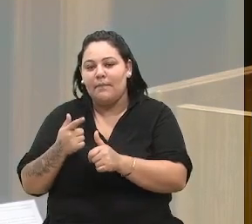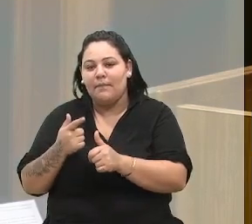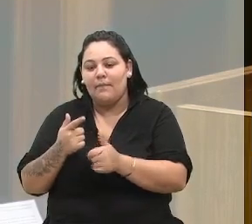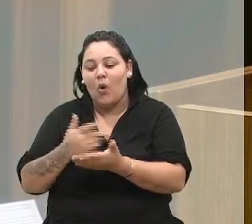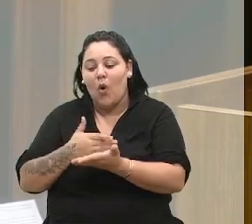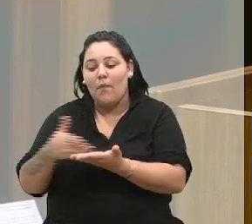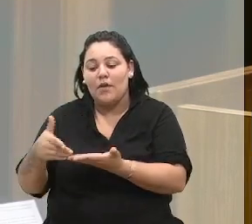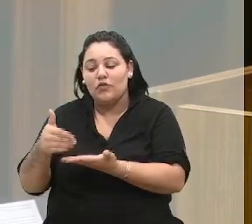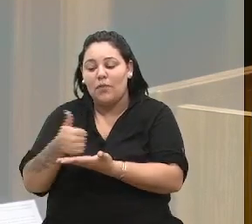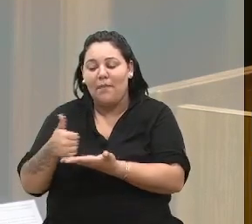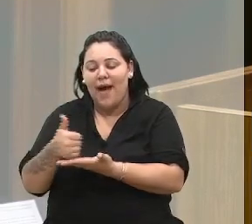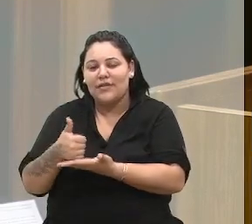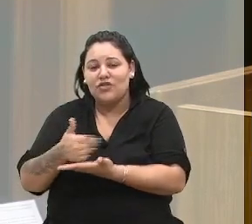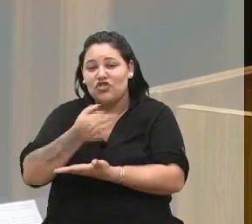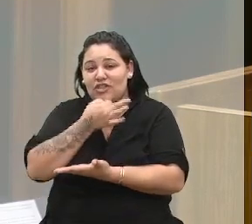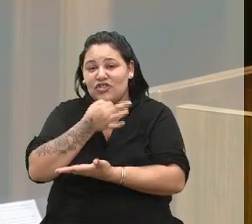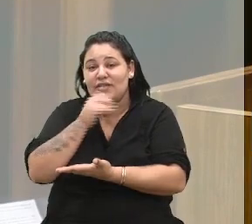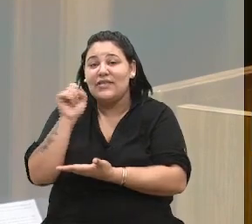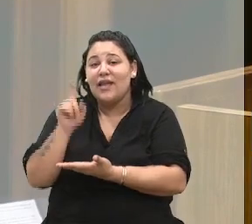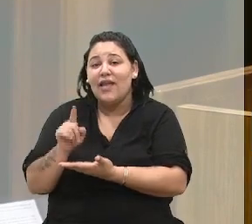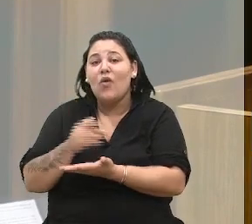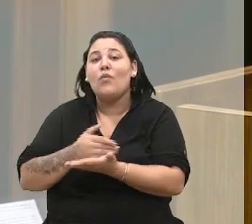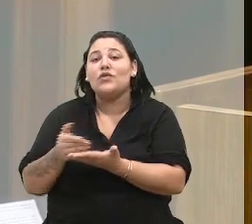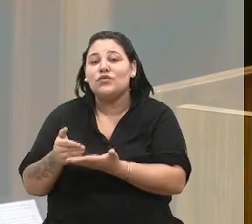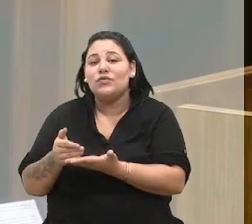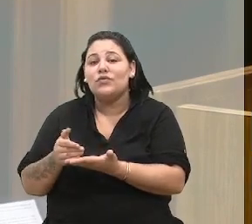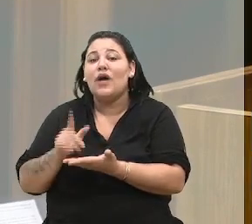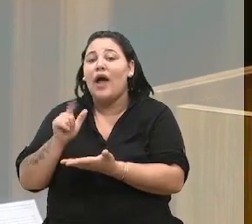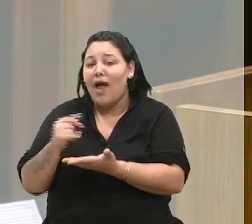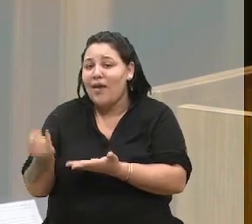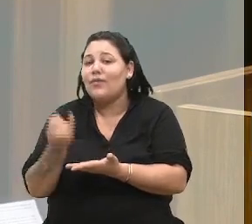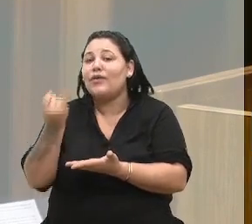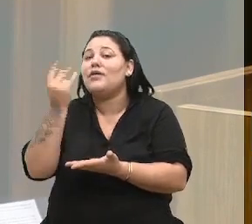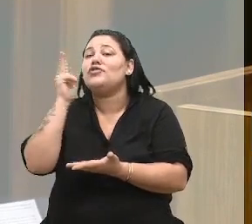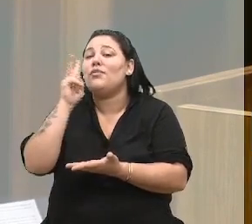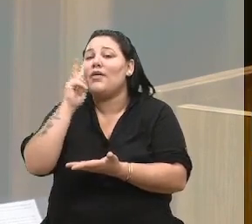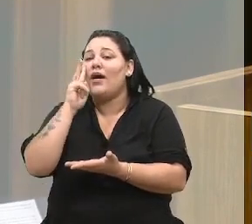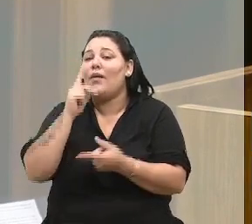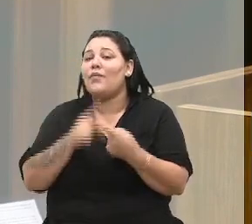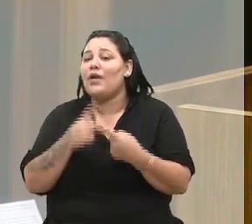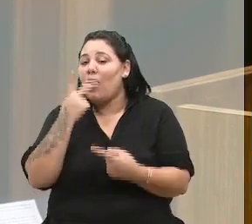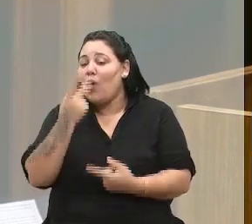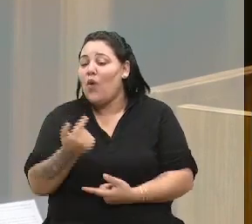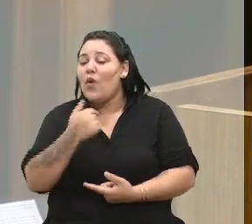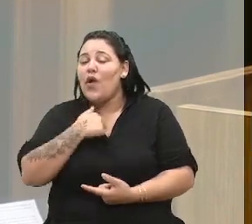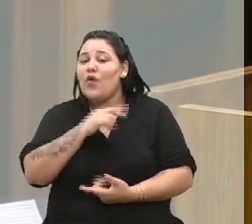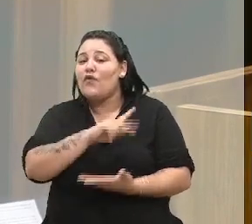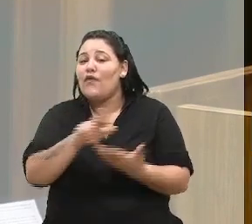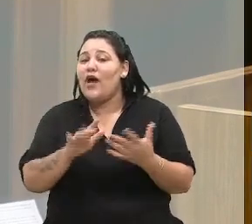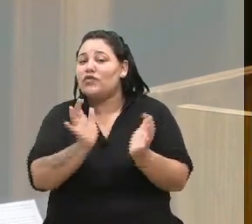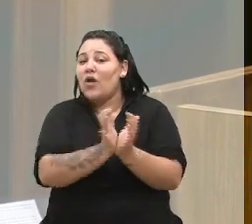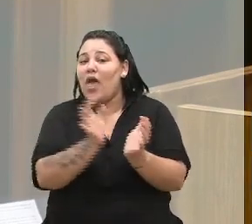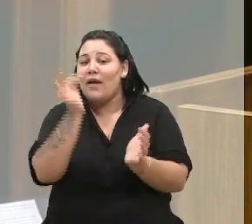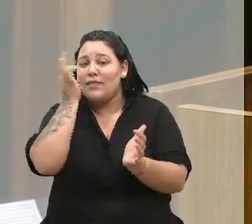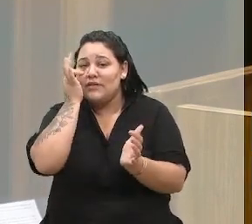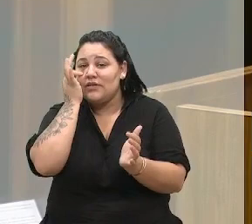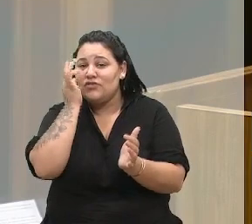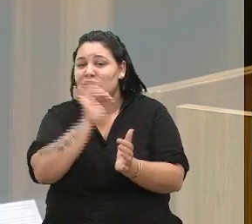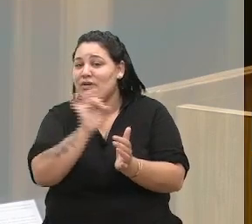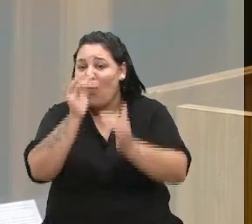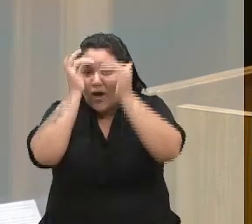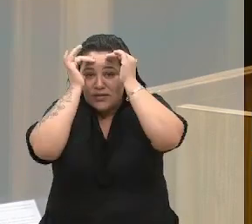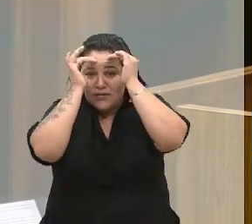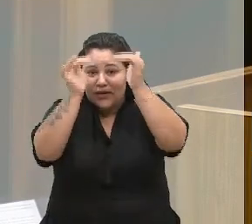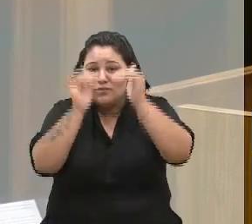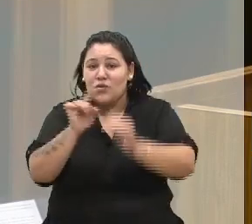muito importante, porque se nós, como eu e muitos colegas aqui presentes, não respeitamos o